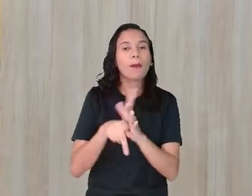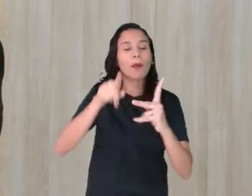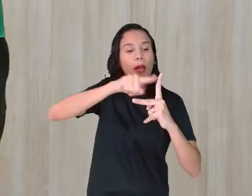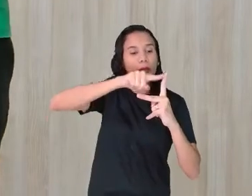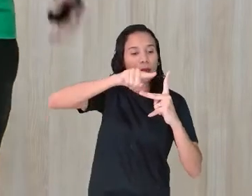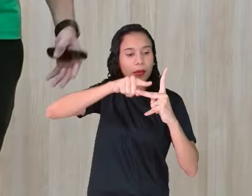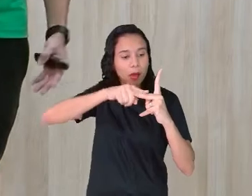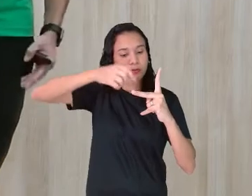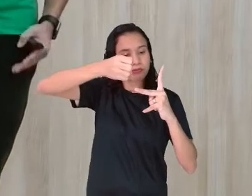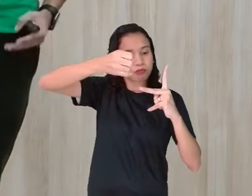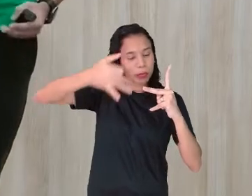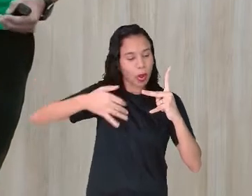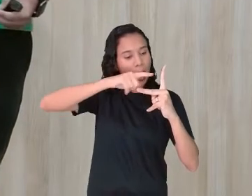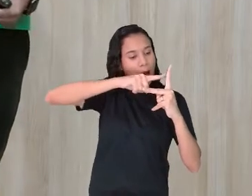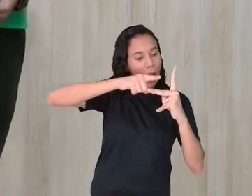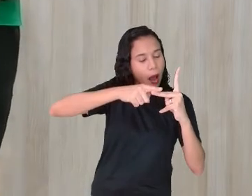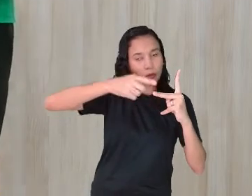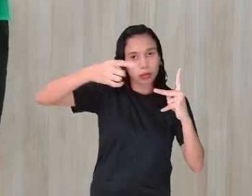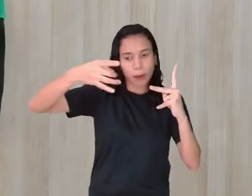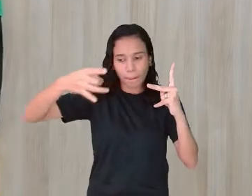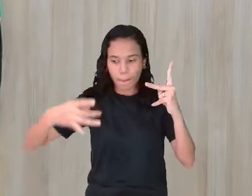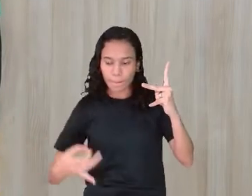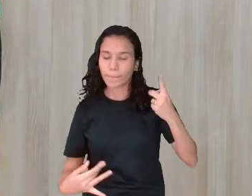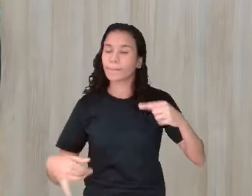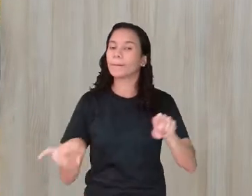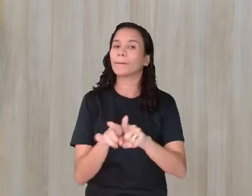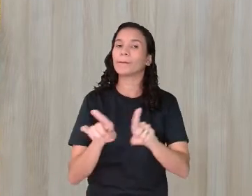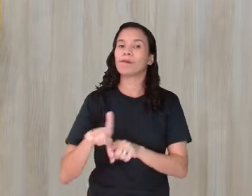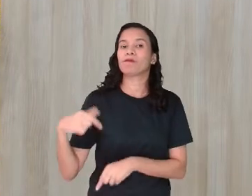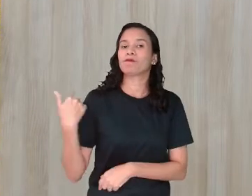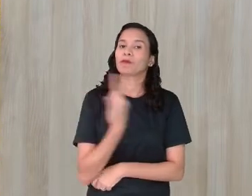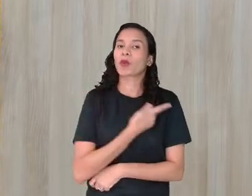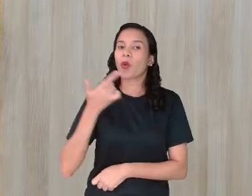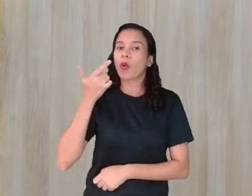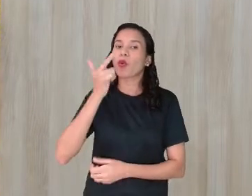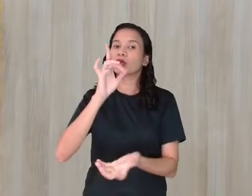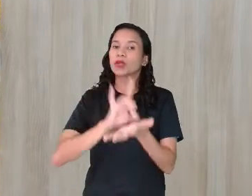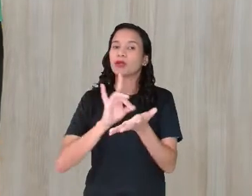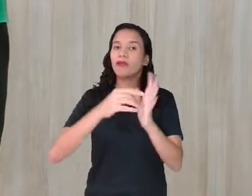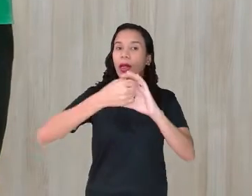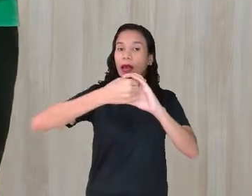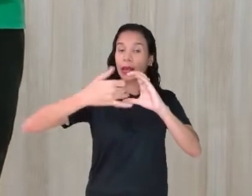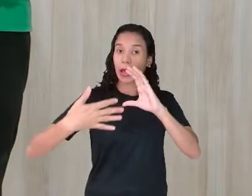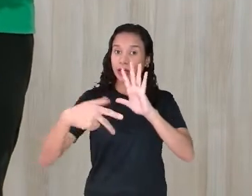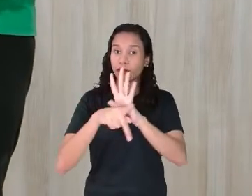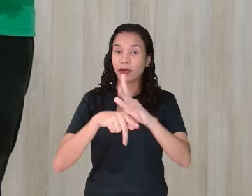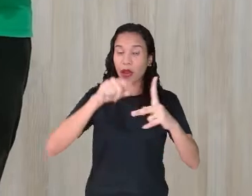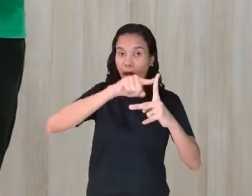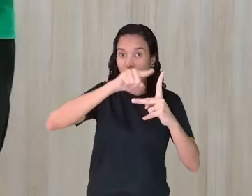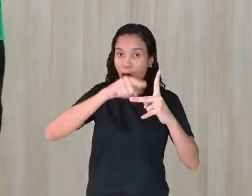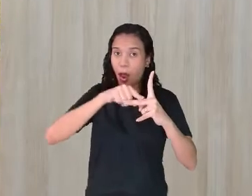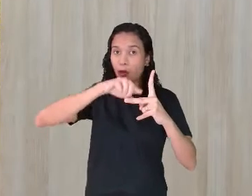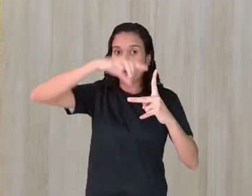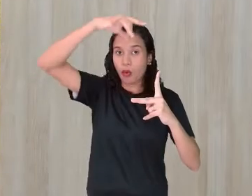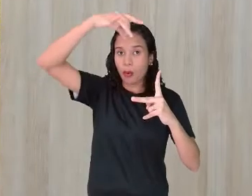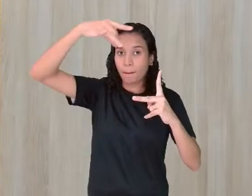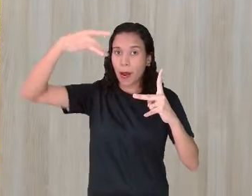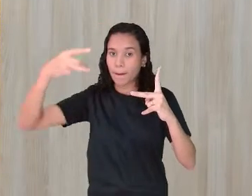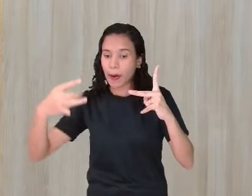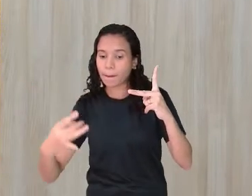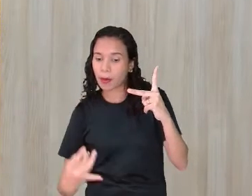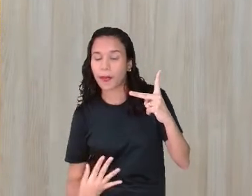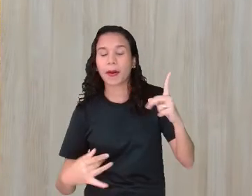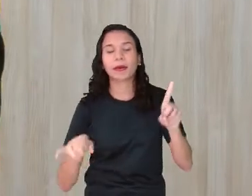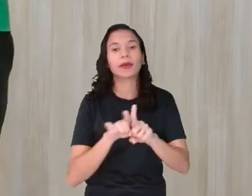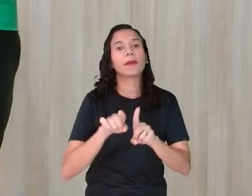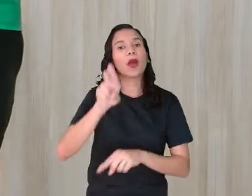a definição desses ângulos, onde a gente também conseguiu aí classificar esses ângulos, e aí, através